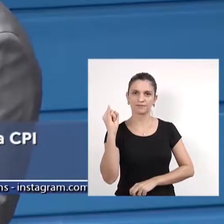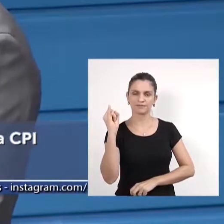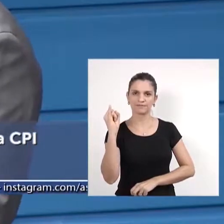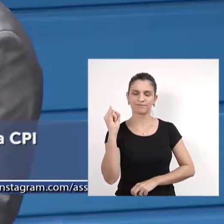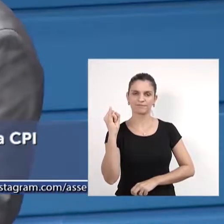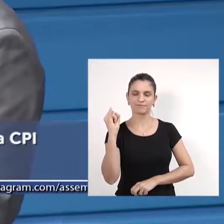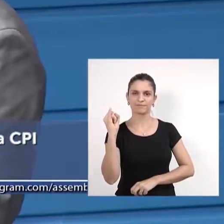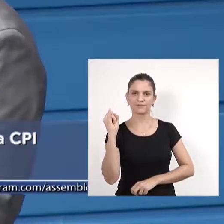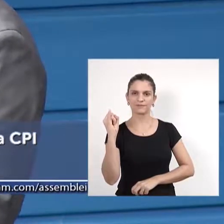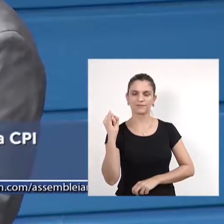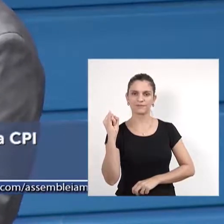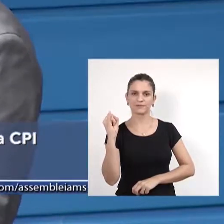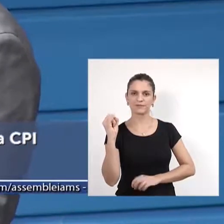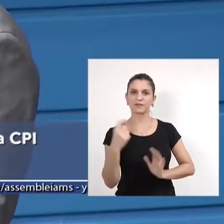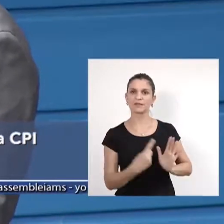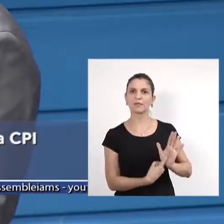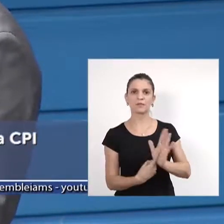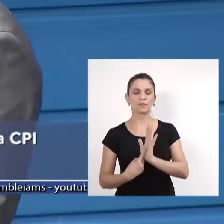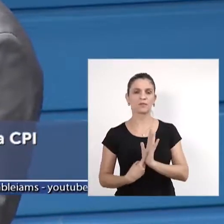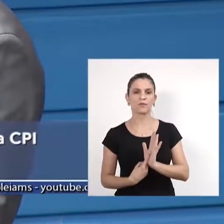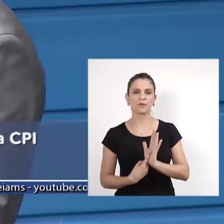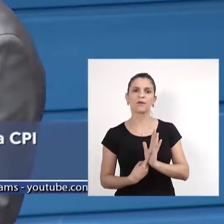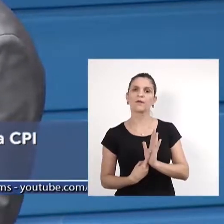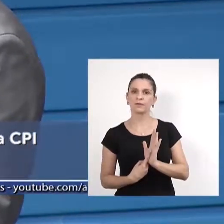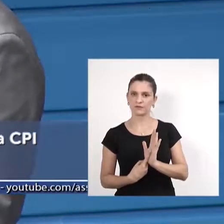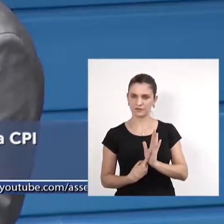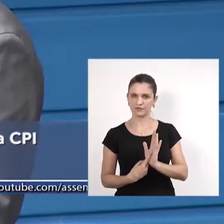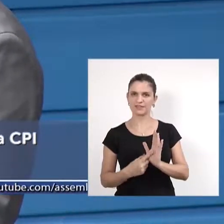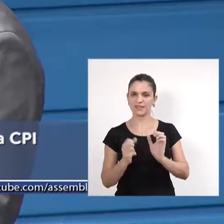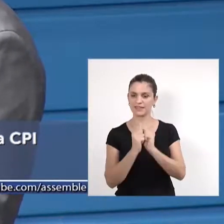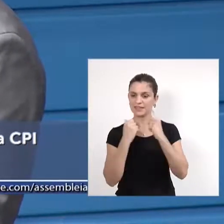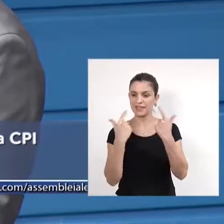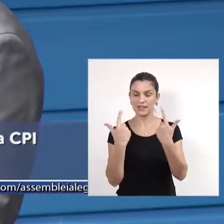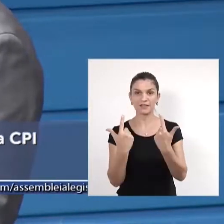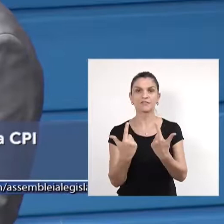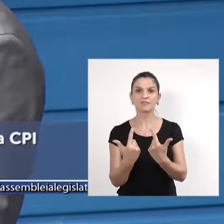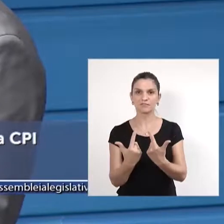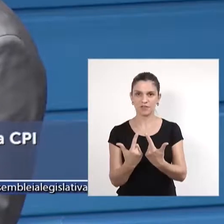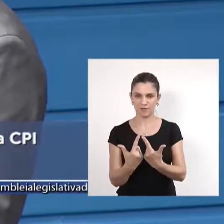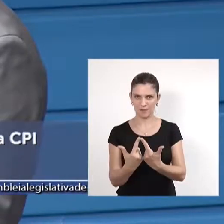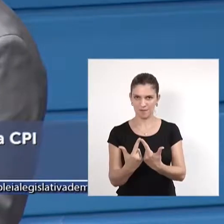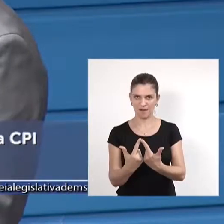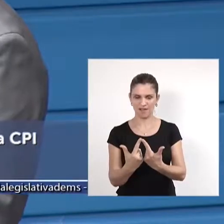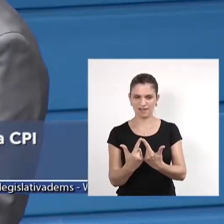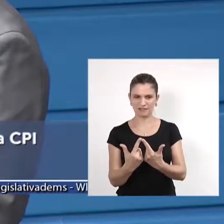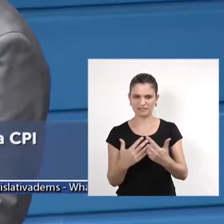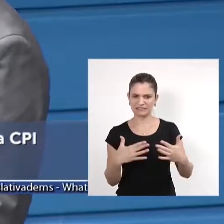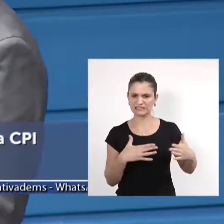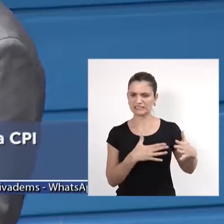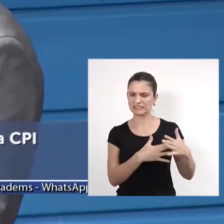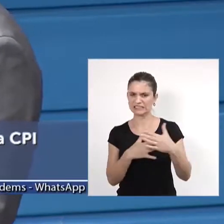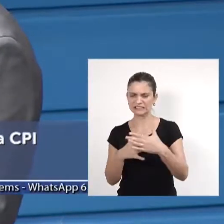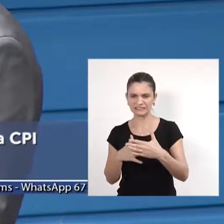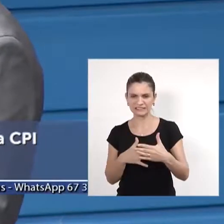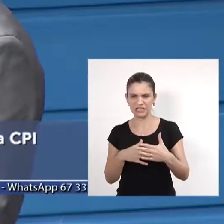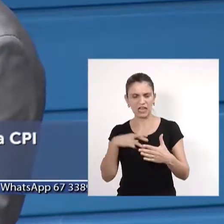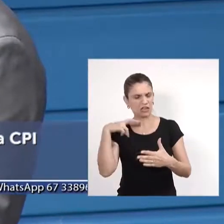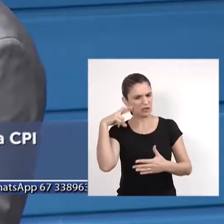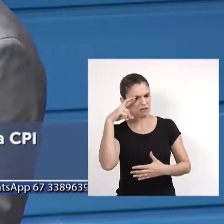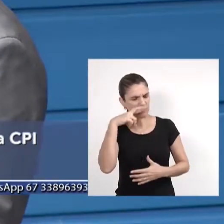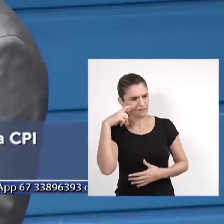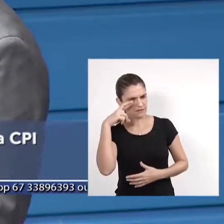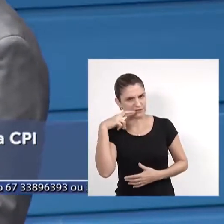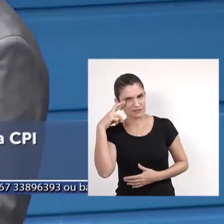por pontuar que não há, da parte da Assembleia Legislativa, nenhuma resistência à